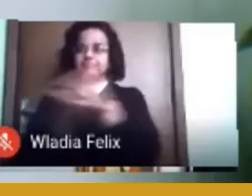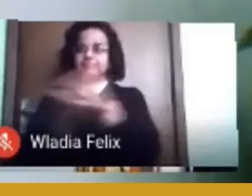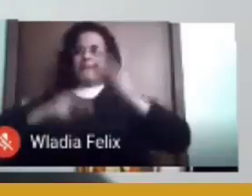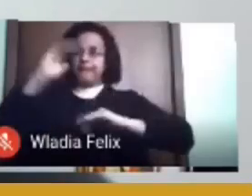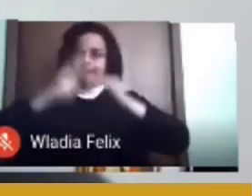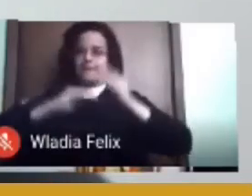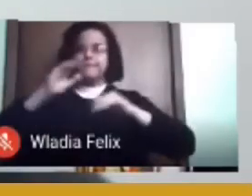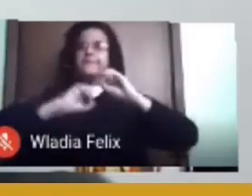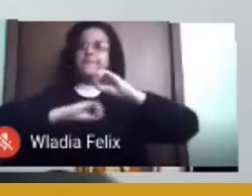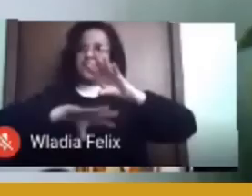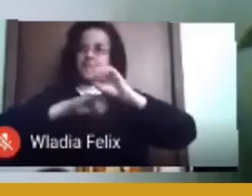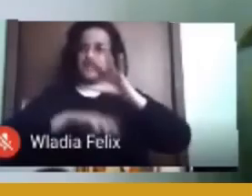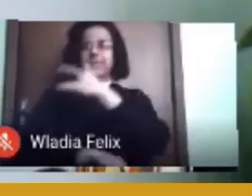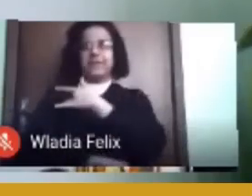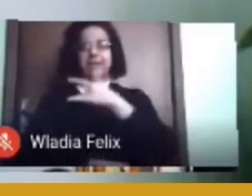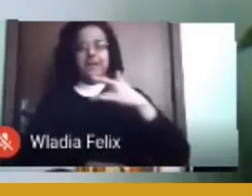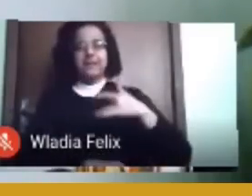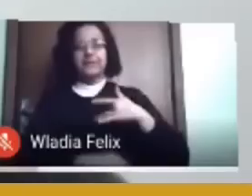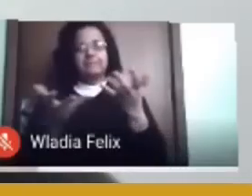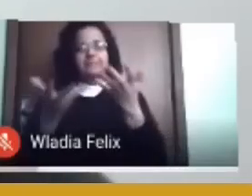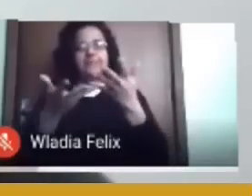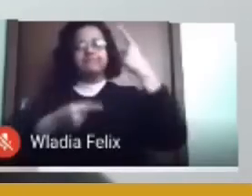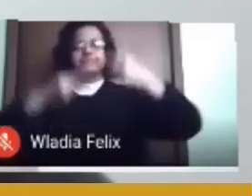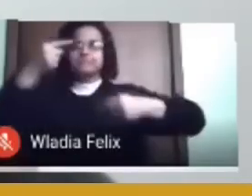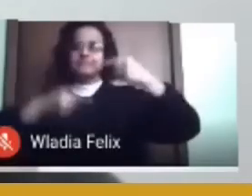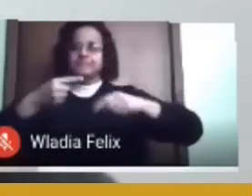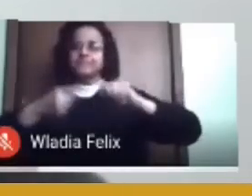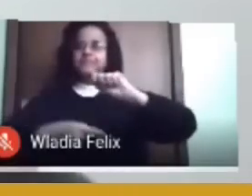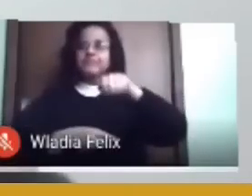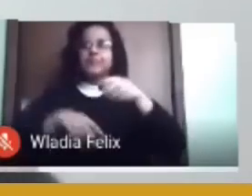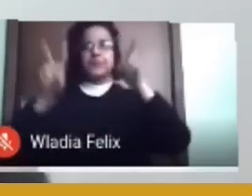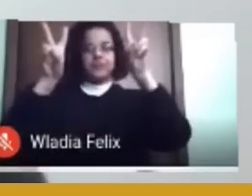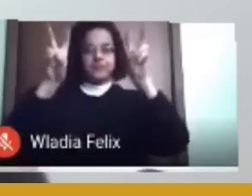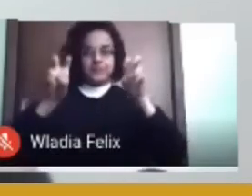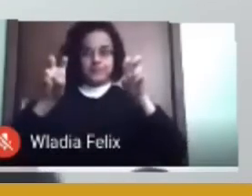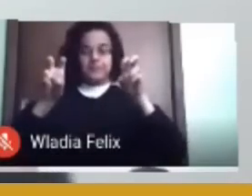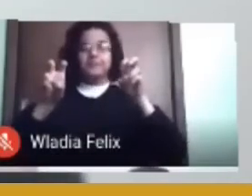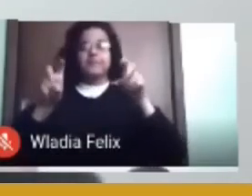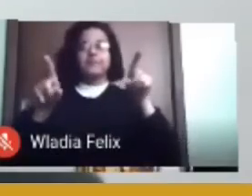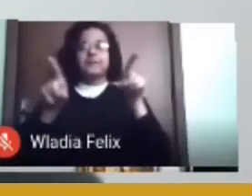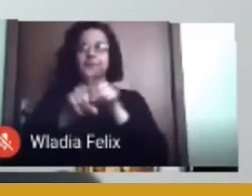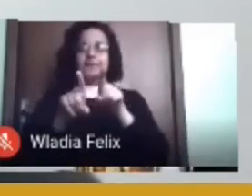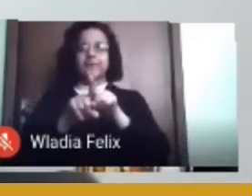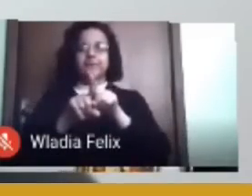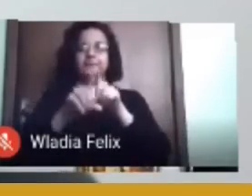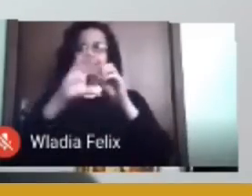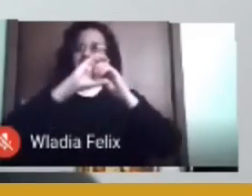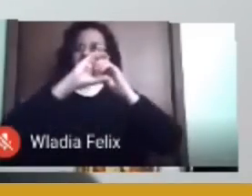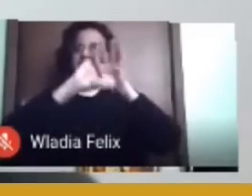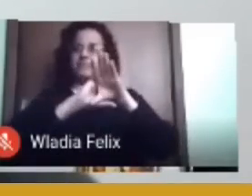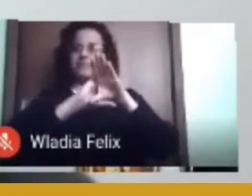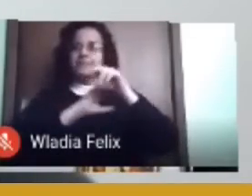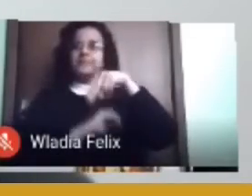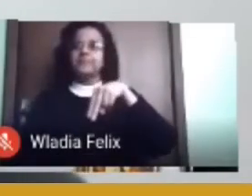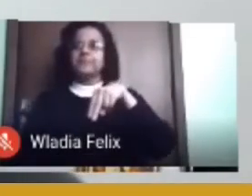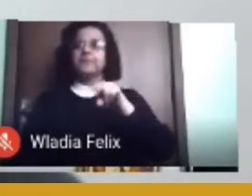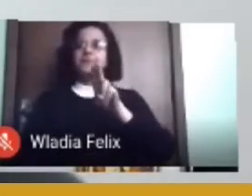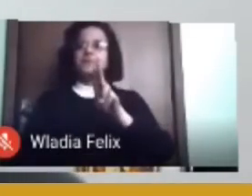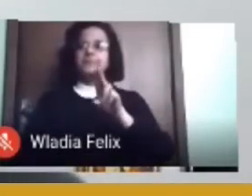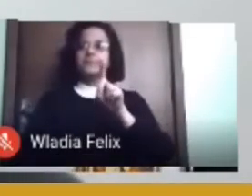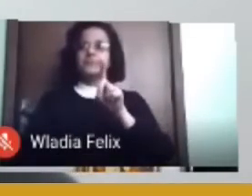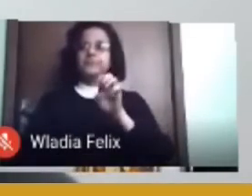aí também a logo do Nudisex. Eu sou pesquisador do Núcleo de Estudos e Pesquisas em Diversidade Sexual. Né? Tem